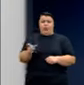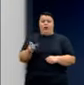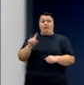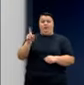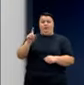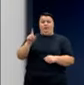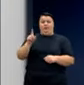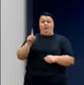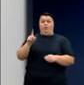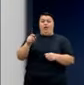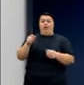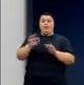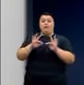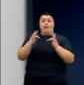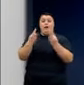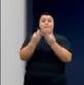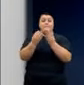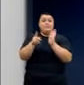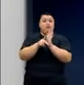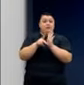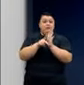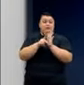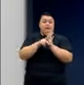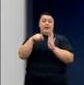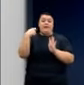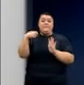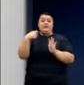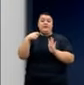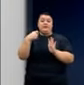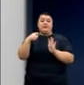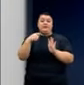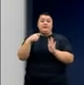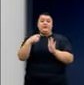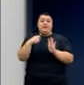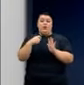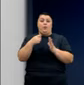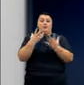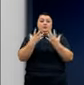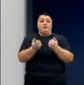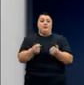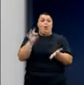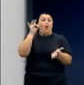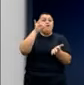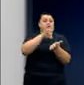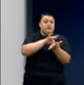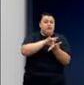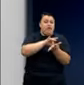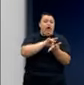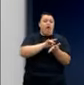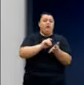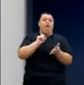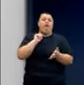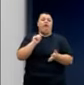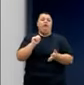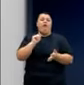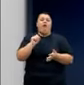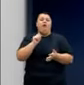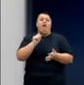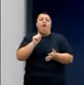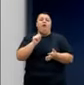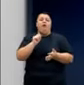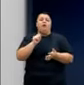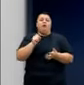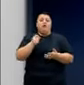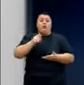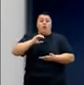aparentado, vai ser exigida a autorização judicial prévia. Então, quais os órgãos, né, que podem ser doados por